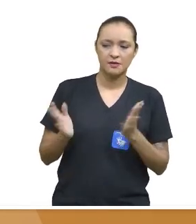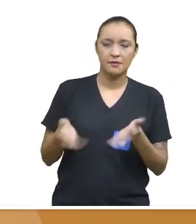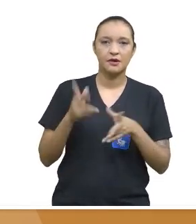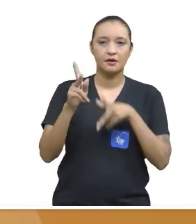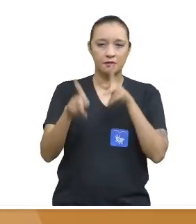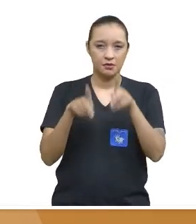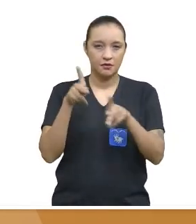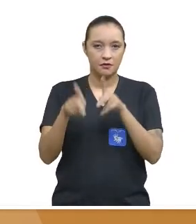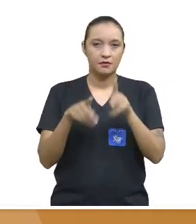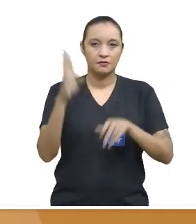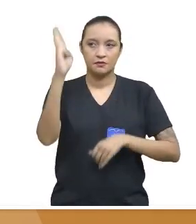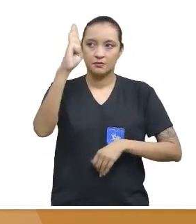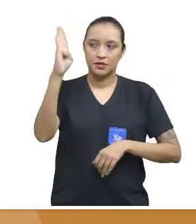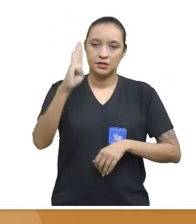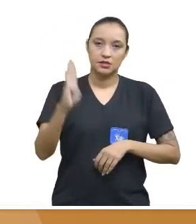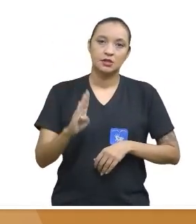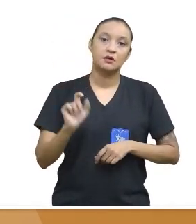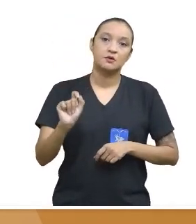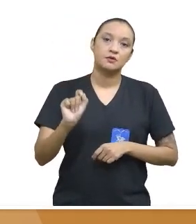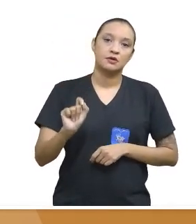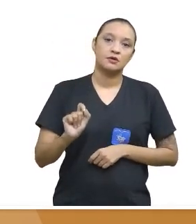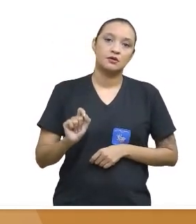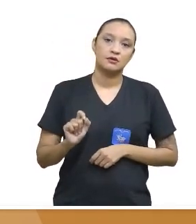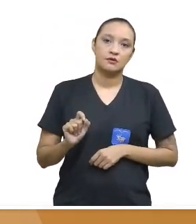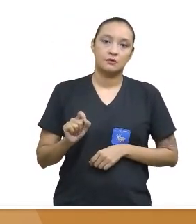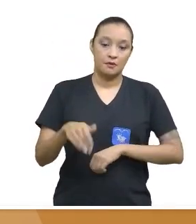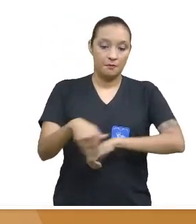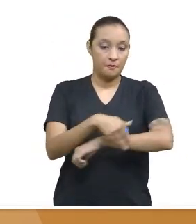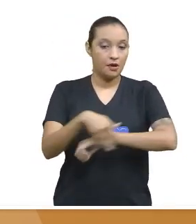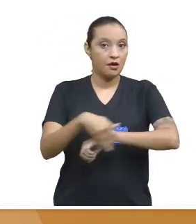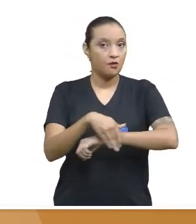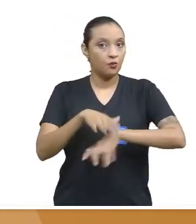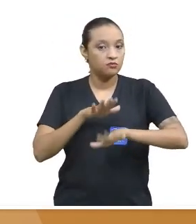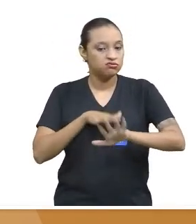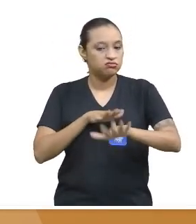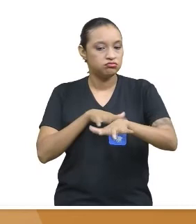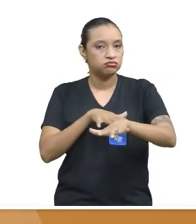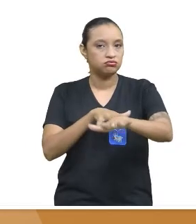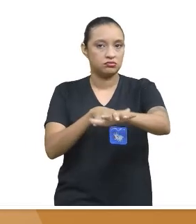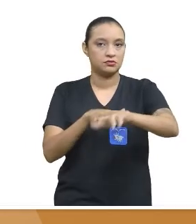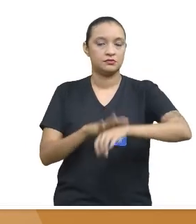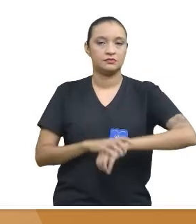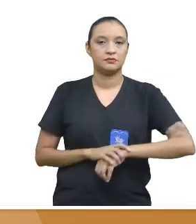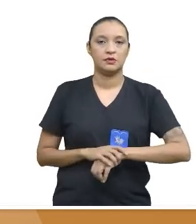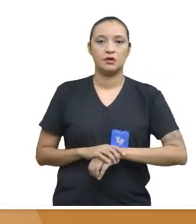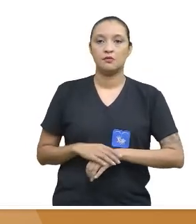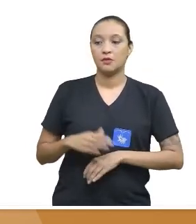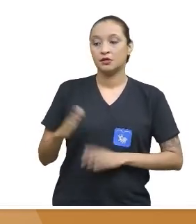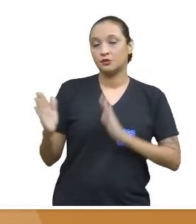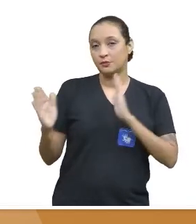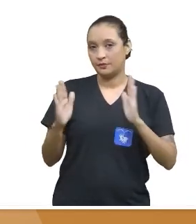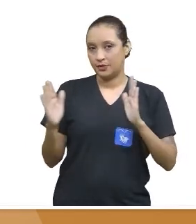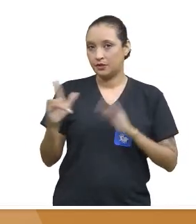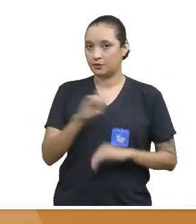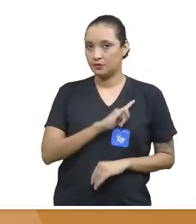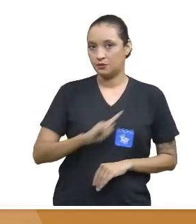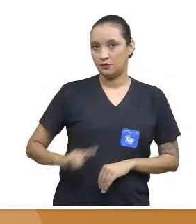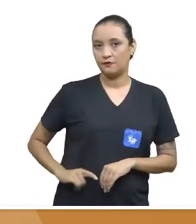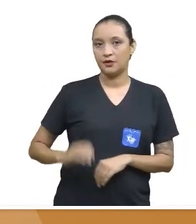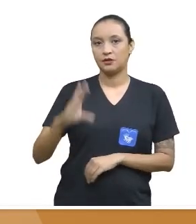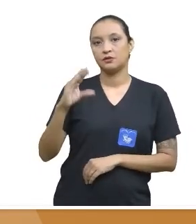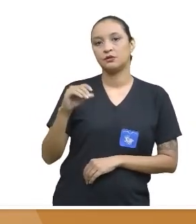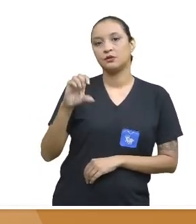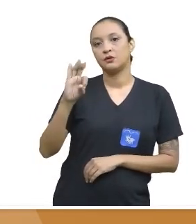brasileira comece, de certa forma, a ir para as ruas. Mas foi durante o governo de Costa e Silva que vão surgir